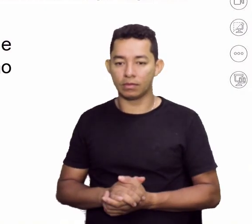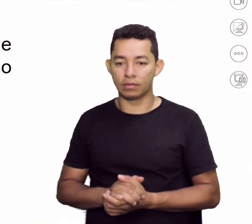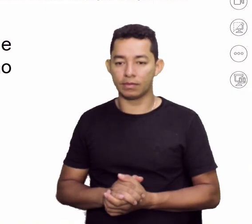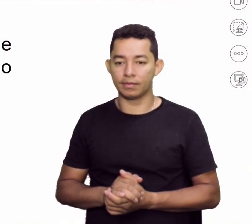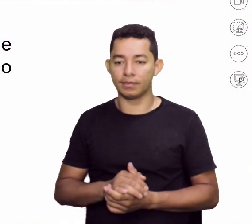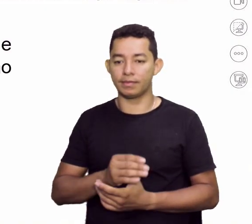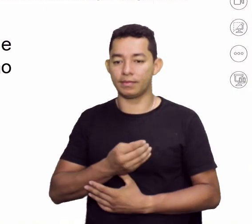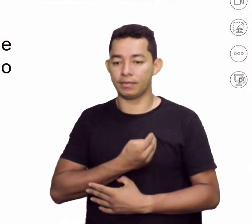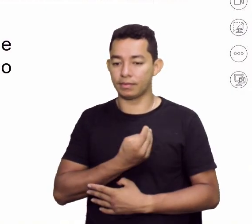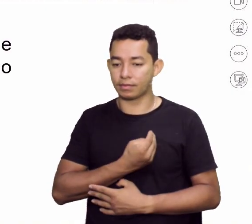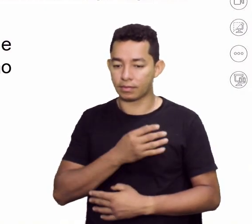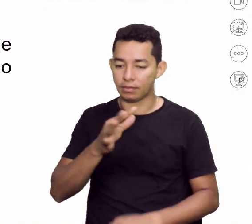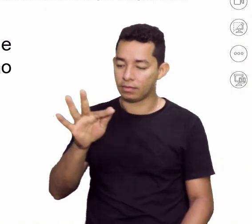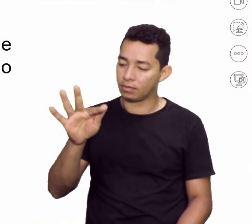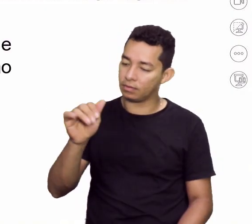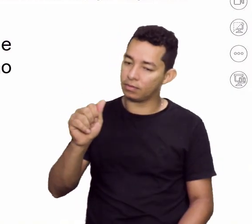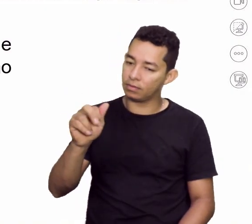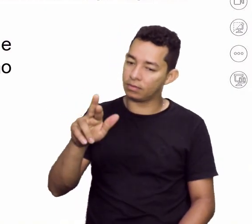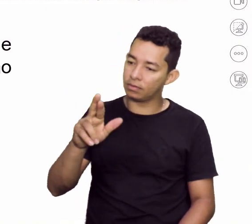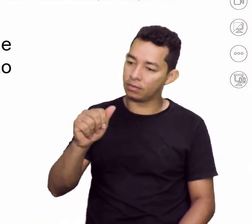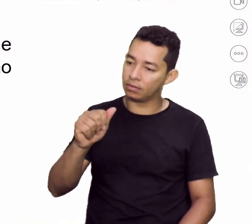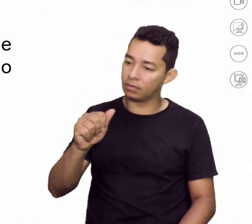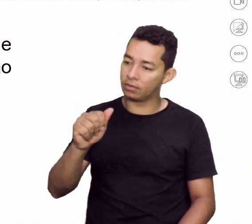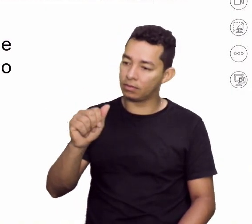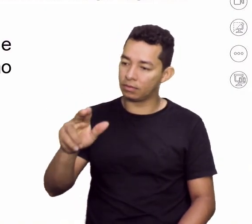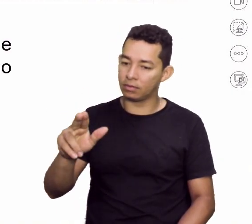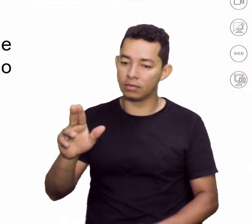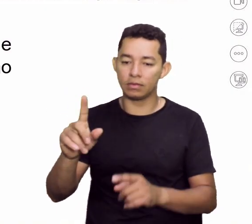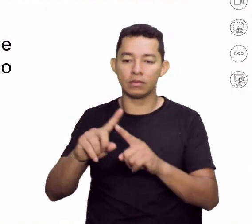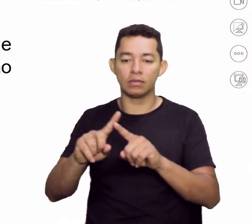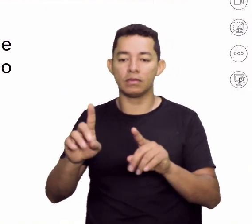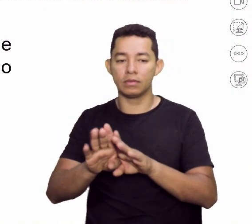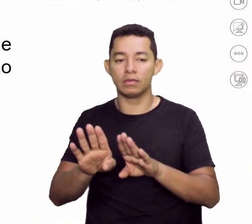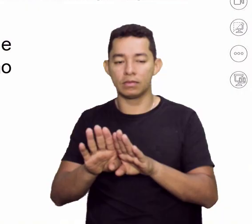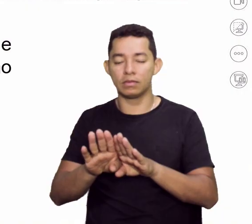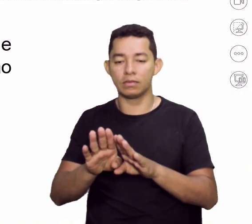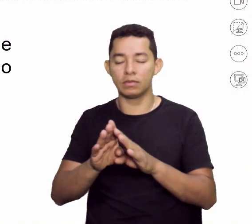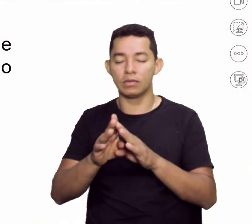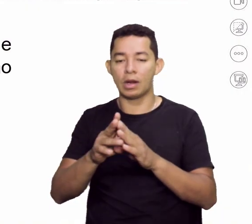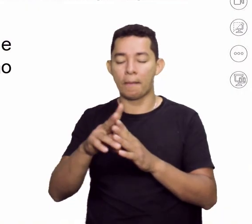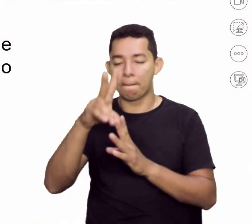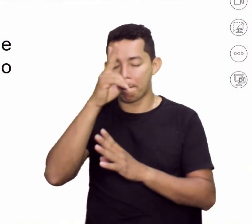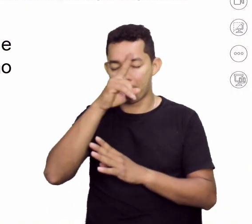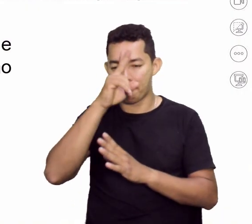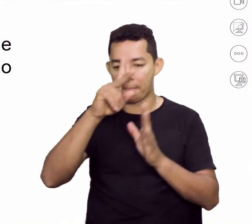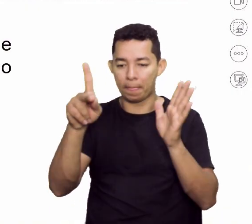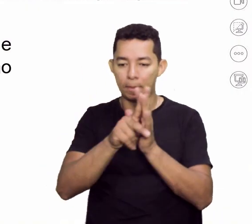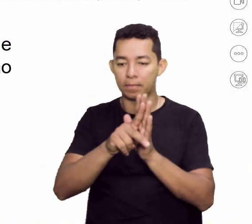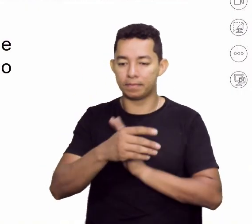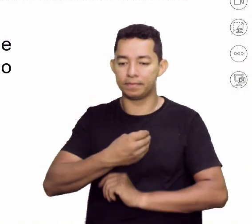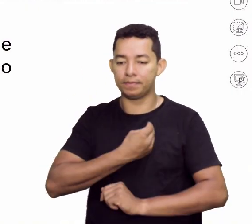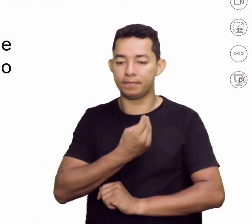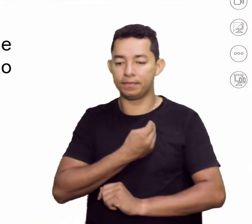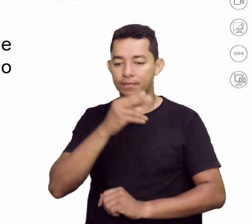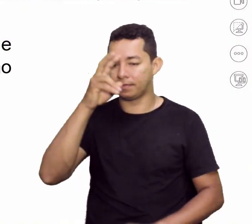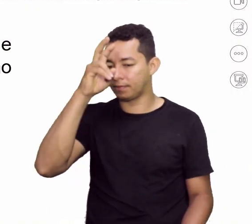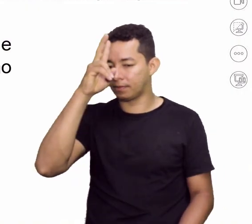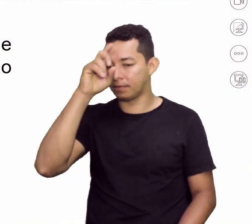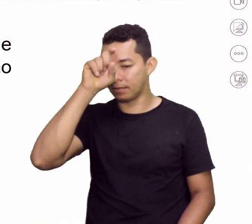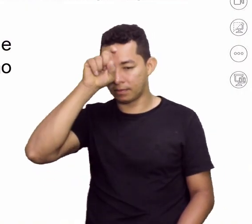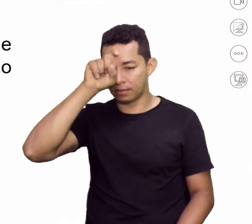do faraó, né, a grandeza, como também fatos da vida egípcia. Então, o Egito oferece um conjunto